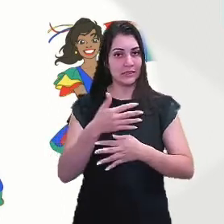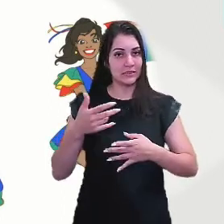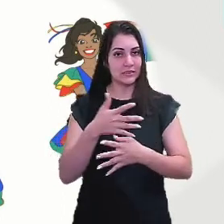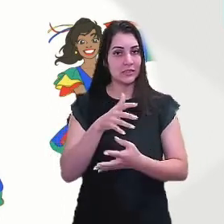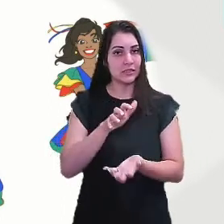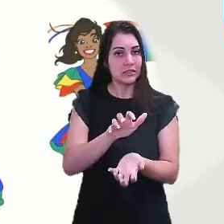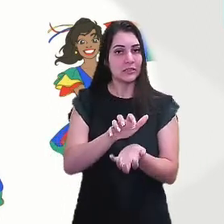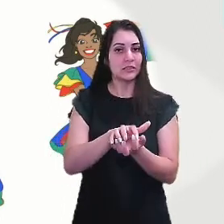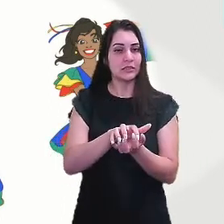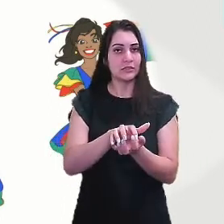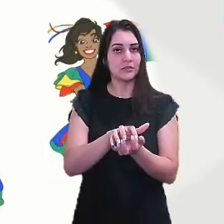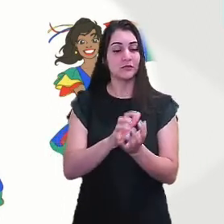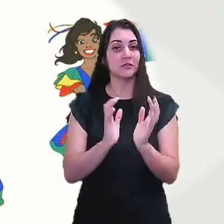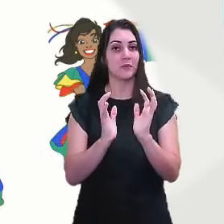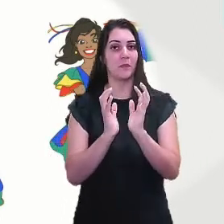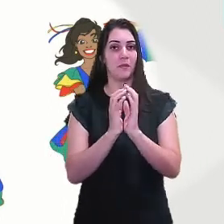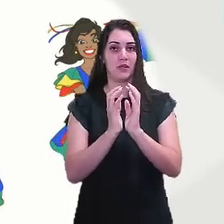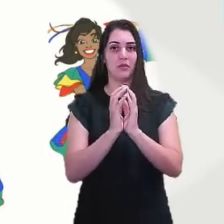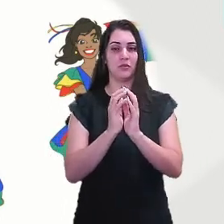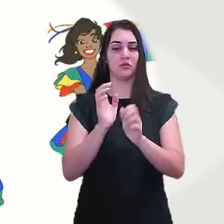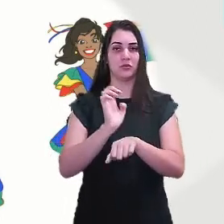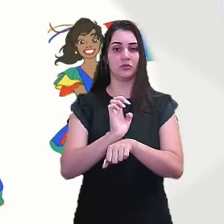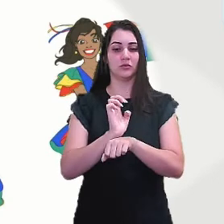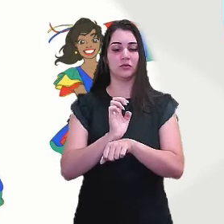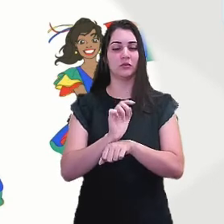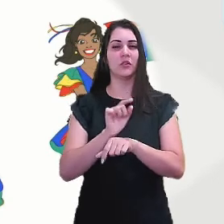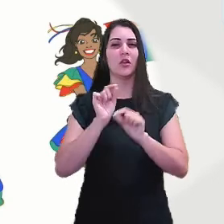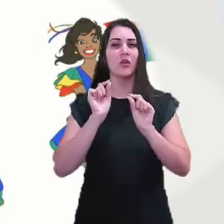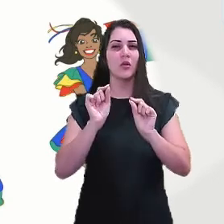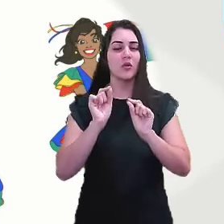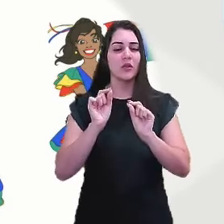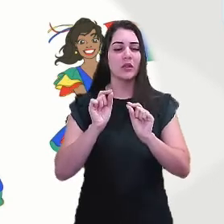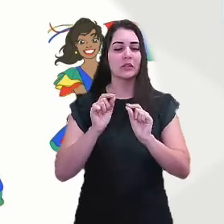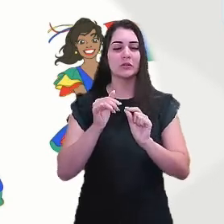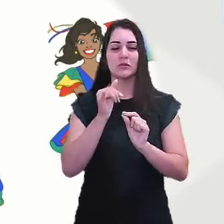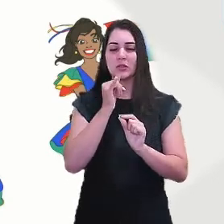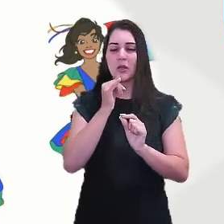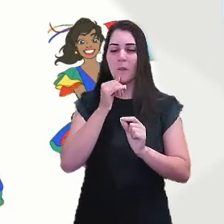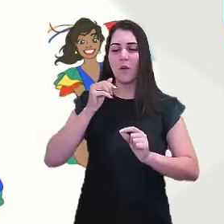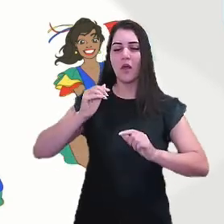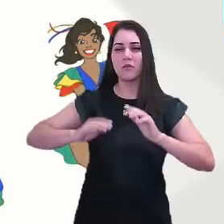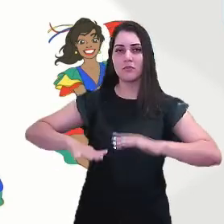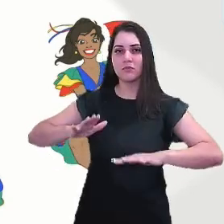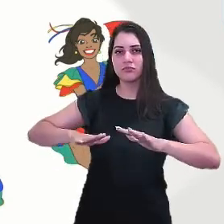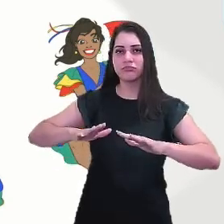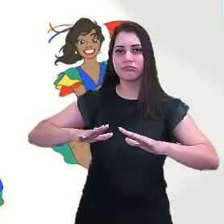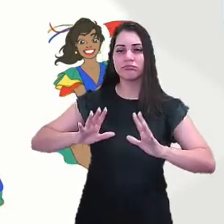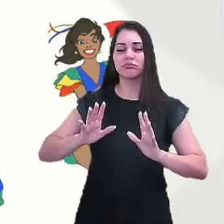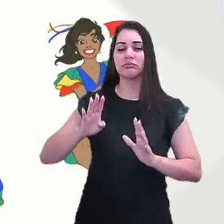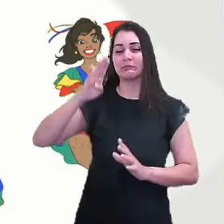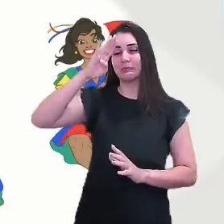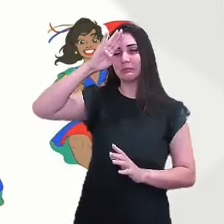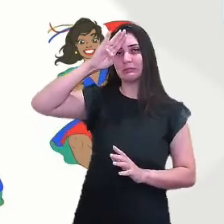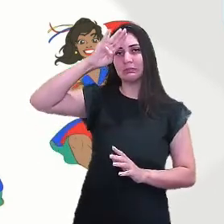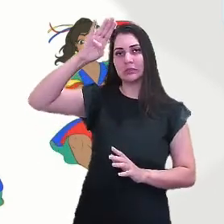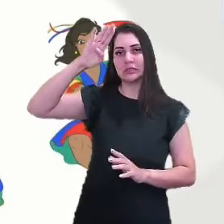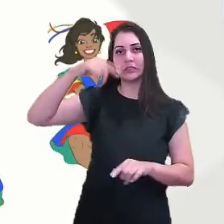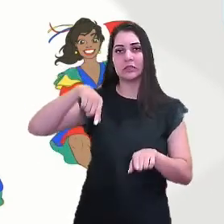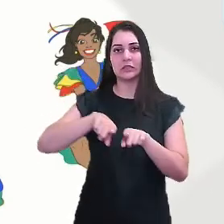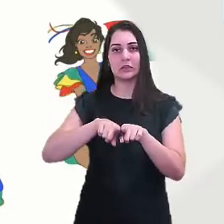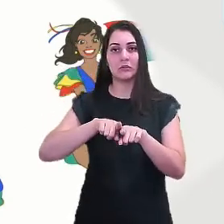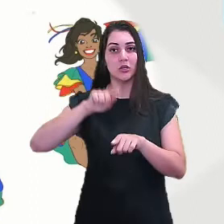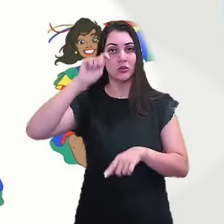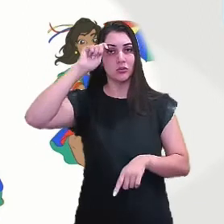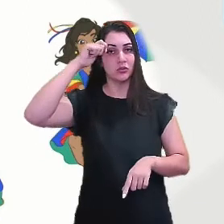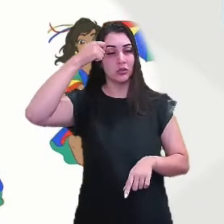Pernambuco. Foi decorrência da rivalidade entre as bandas militares e os escravizados, que tinham se tornado